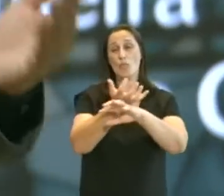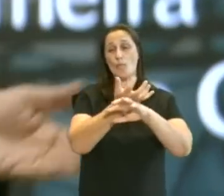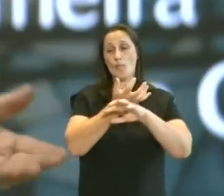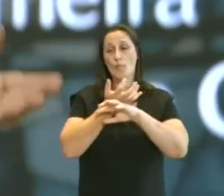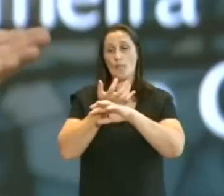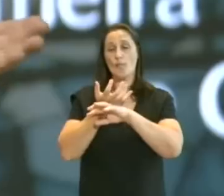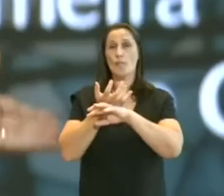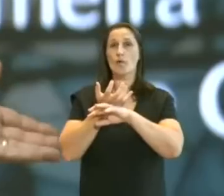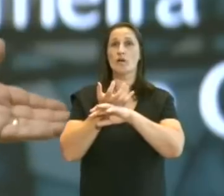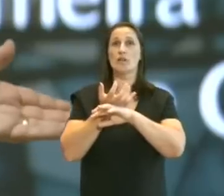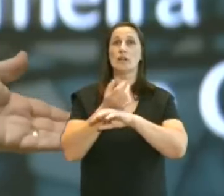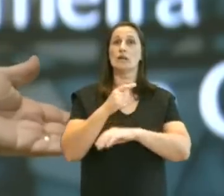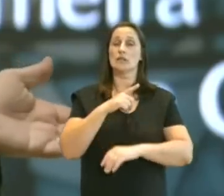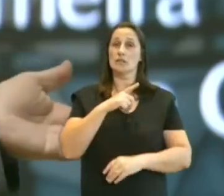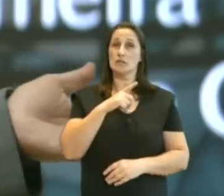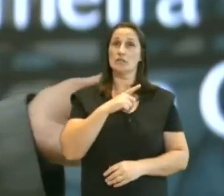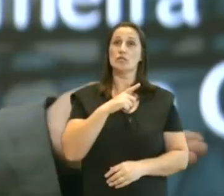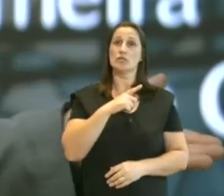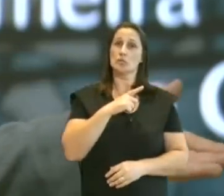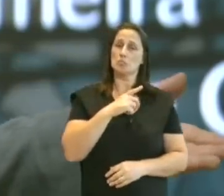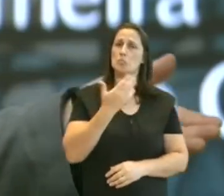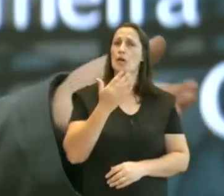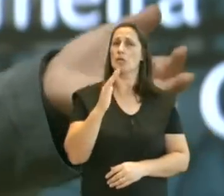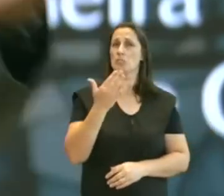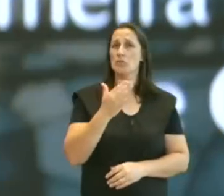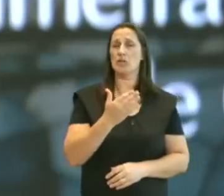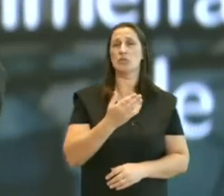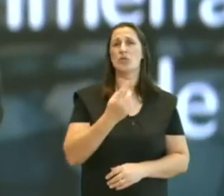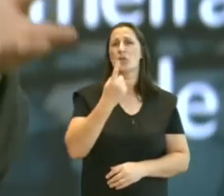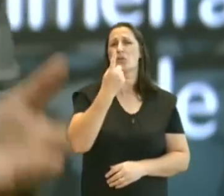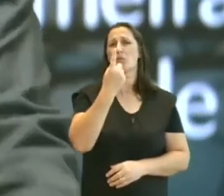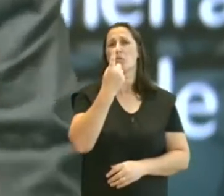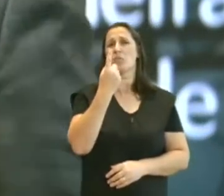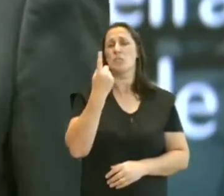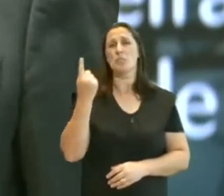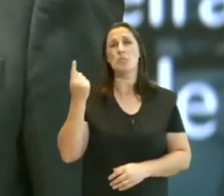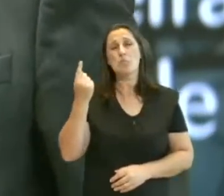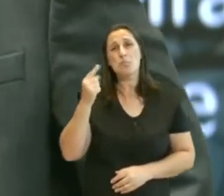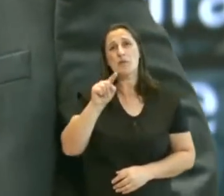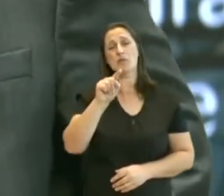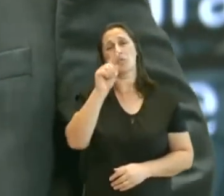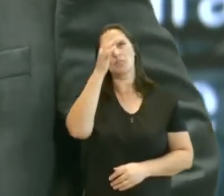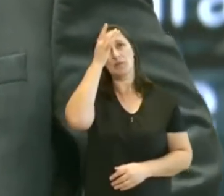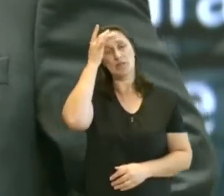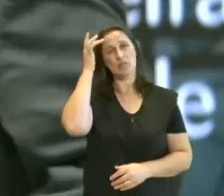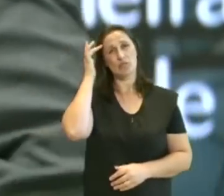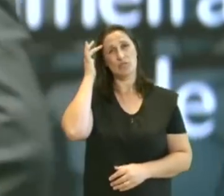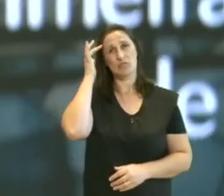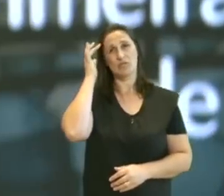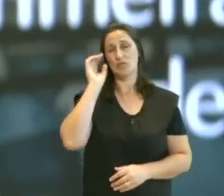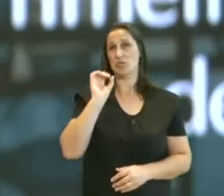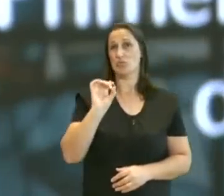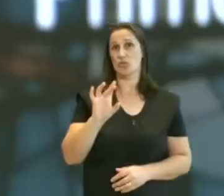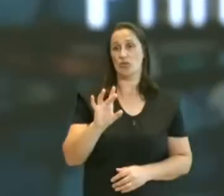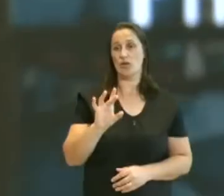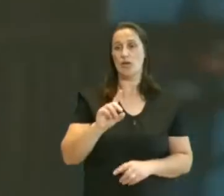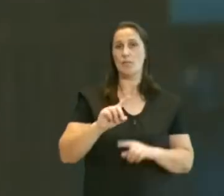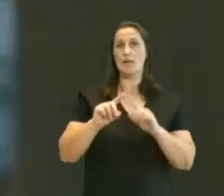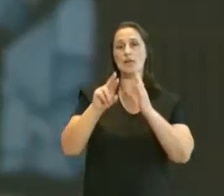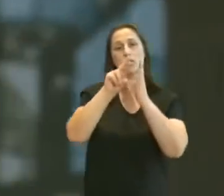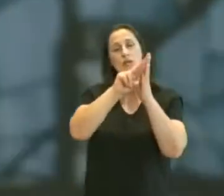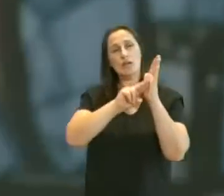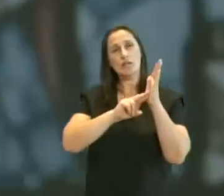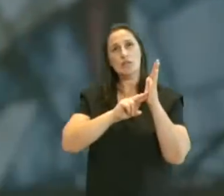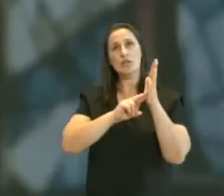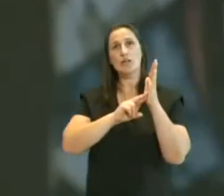Tínhamos a lotação máxima, mas é tão menor do que a capacidade. Mas eu recebi os relatórios, mais